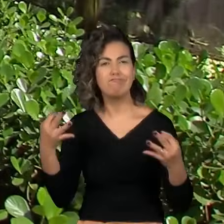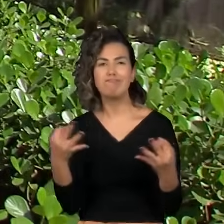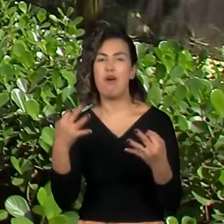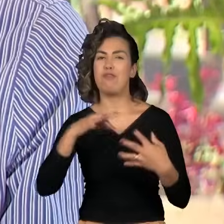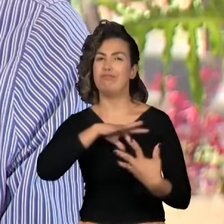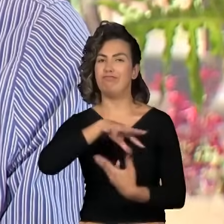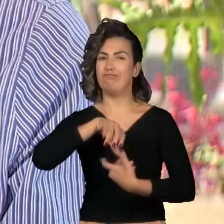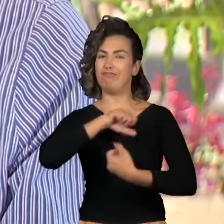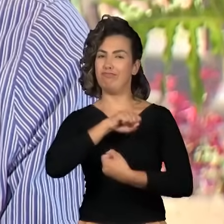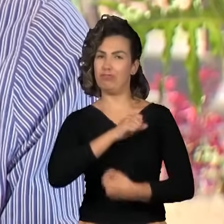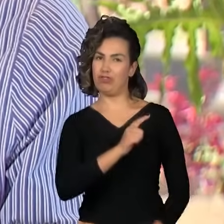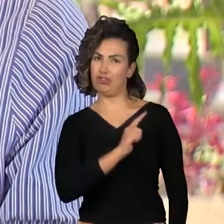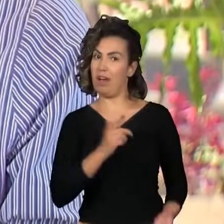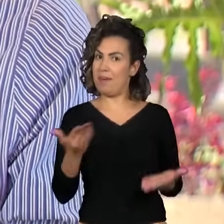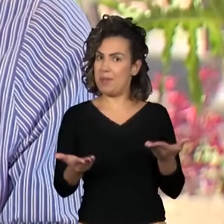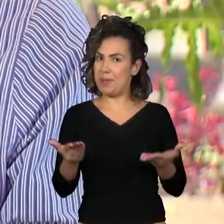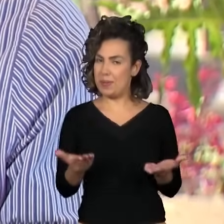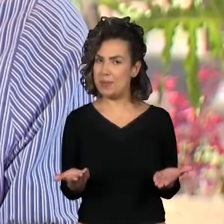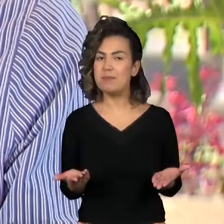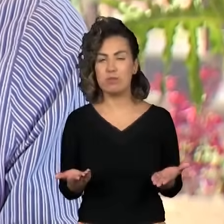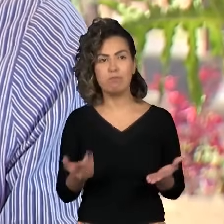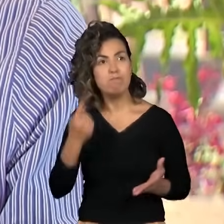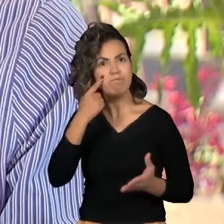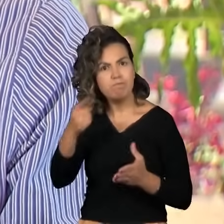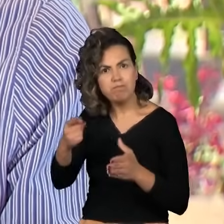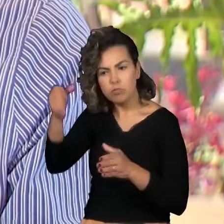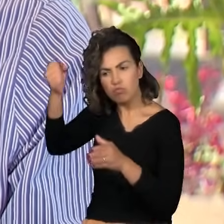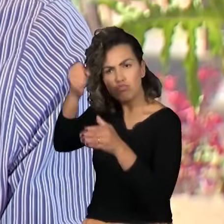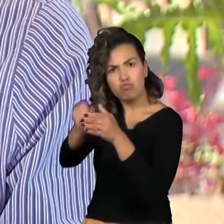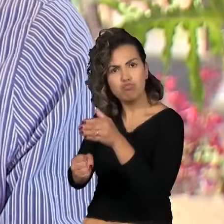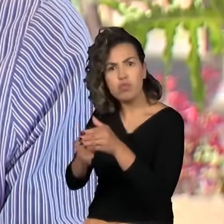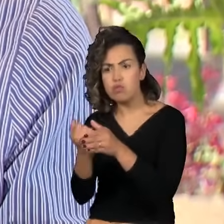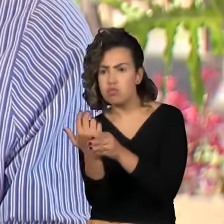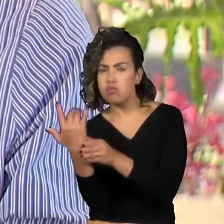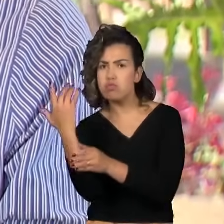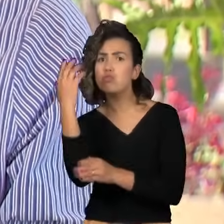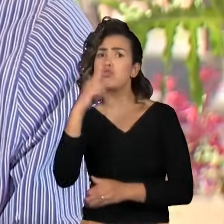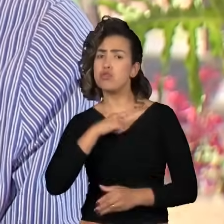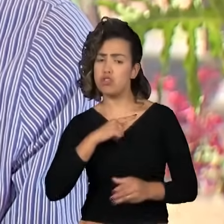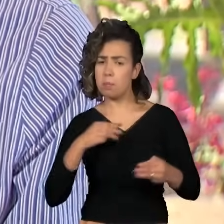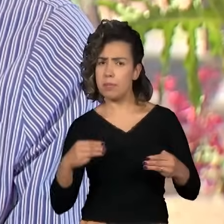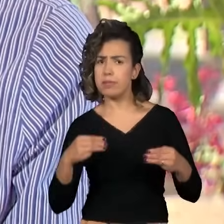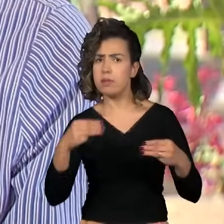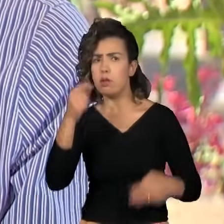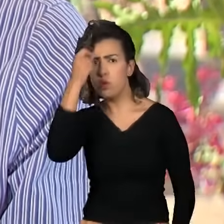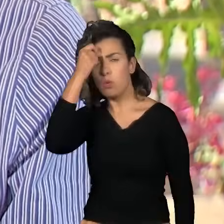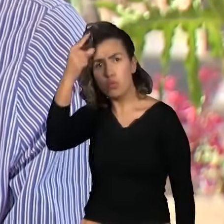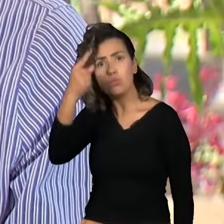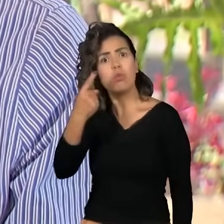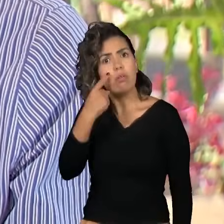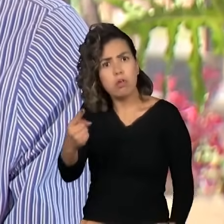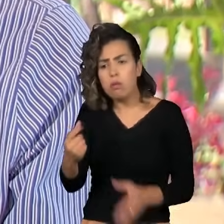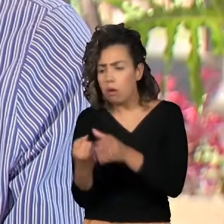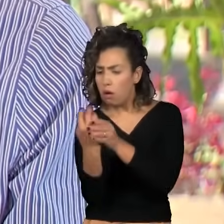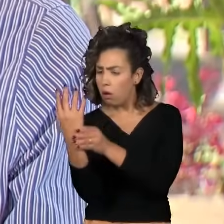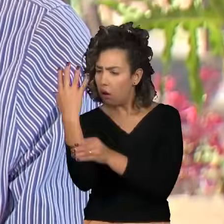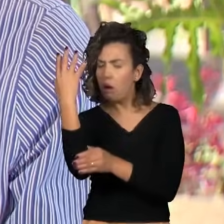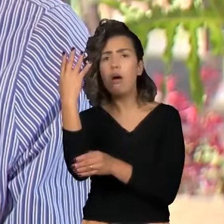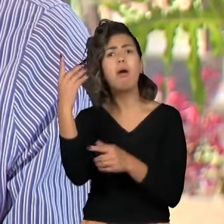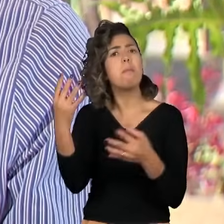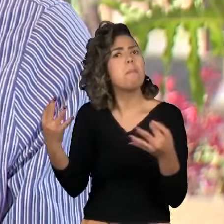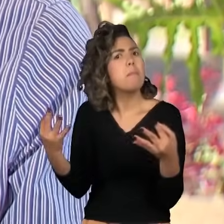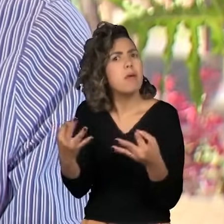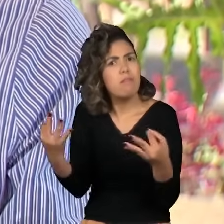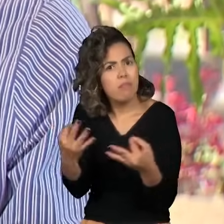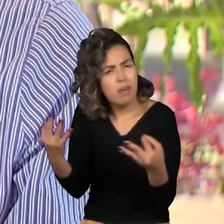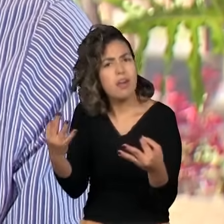O nosso fertilizante tem registro no Ministério da Agricultura, a planta tem licença da CETESB, então de